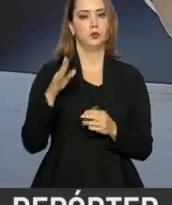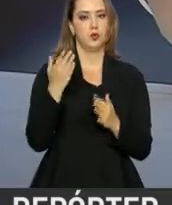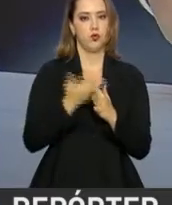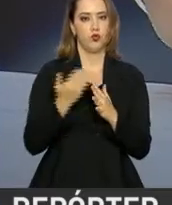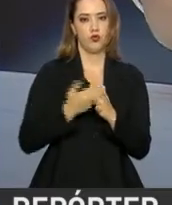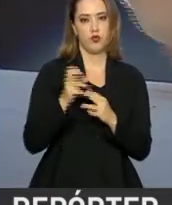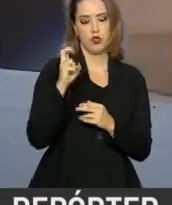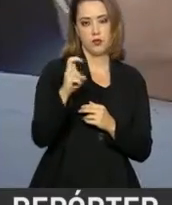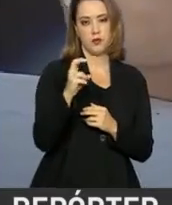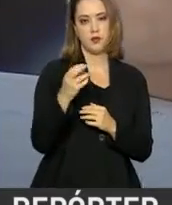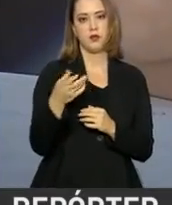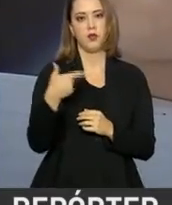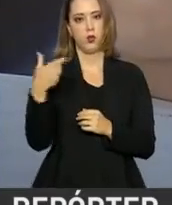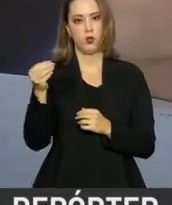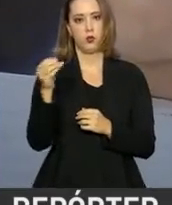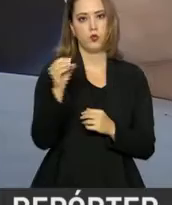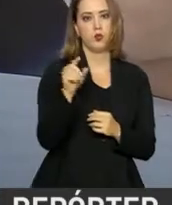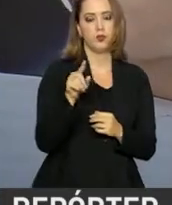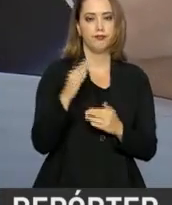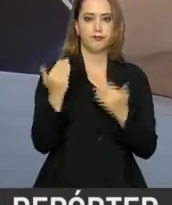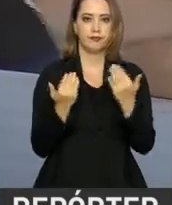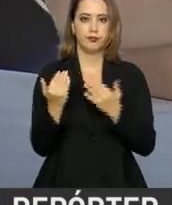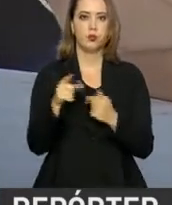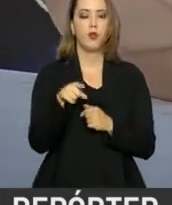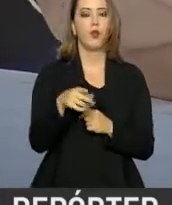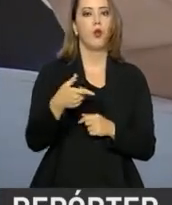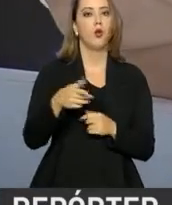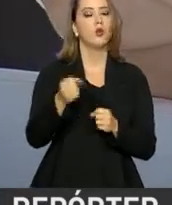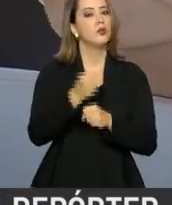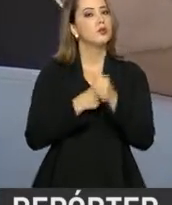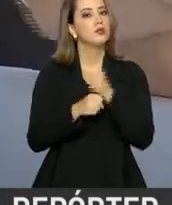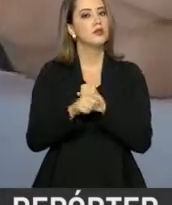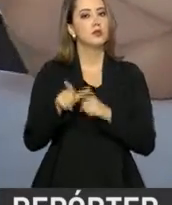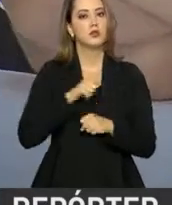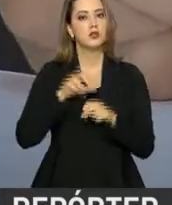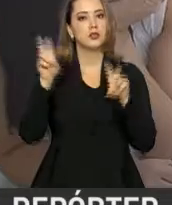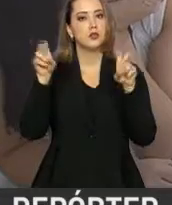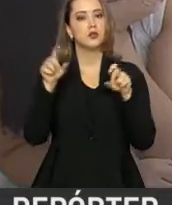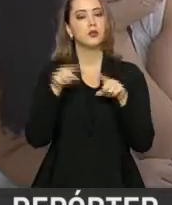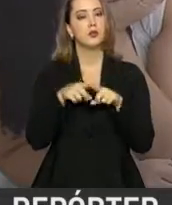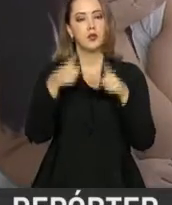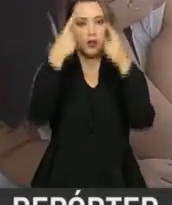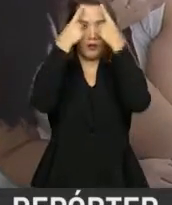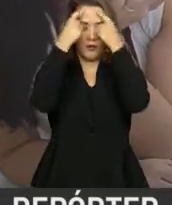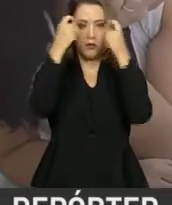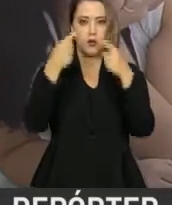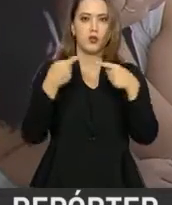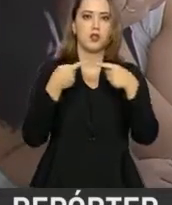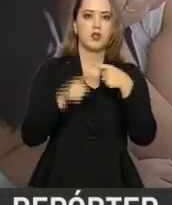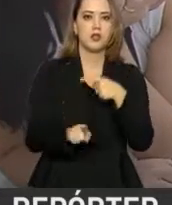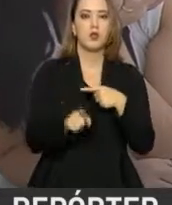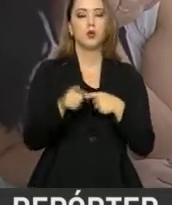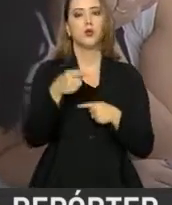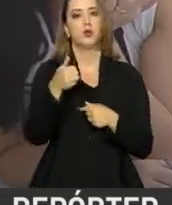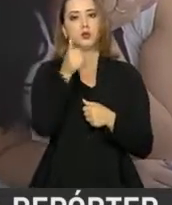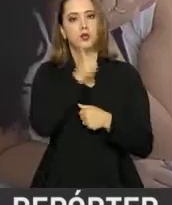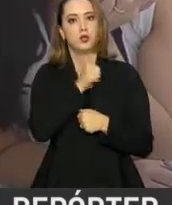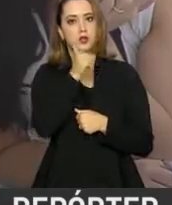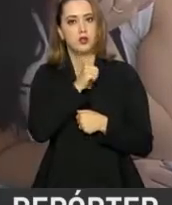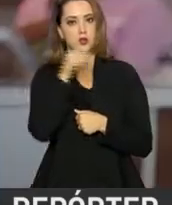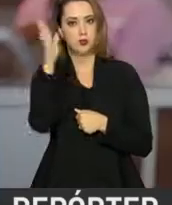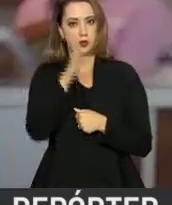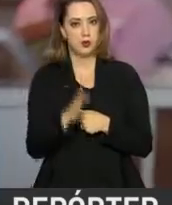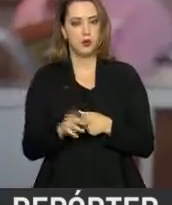no ano passado o tema foi a violência contra a mulher na sociedade brasileira cento e quatro estudantes alcançaram a nota